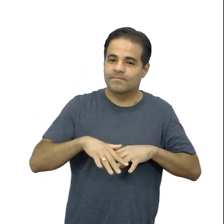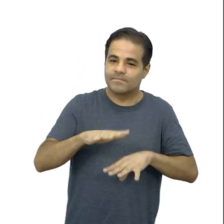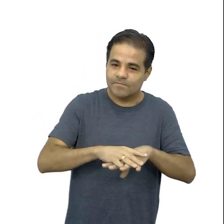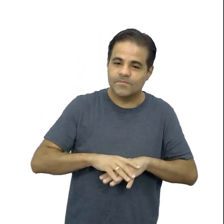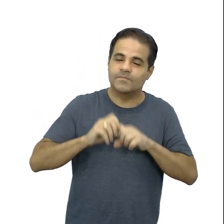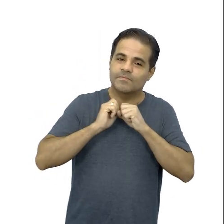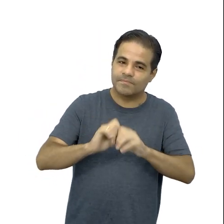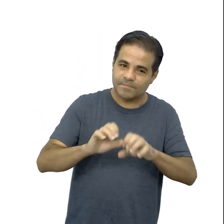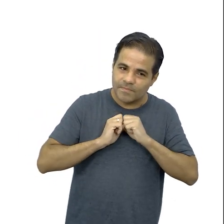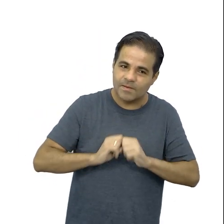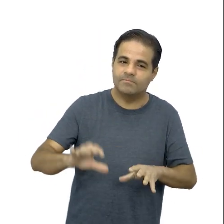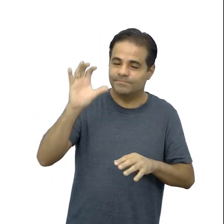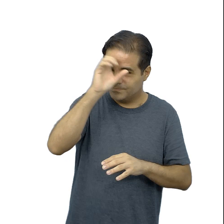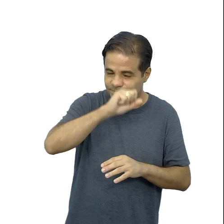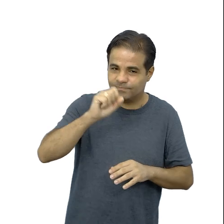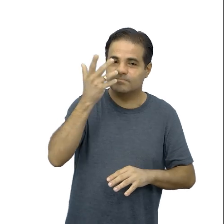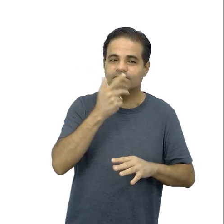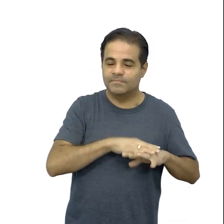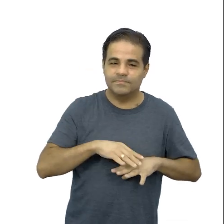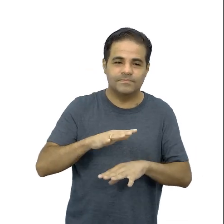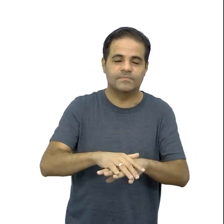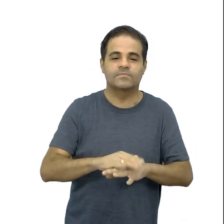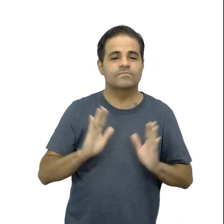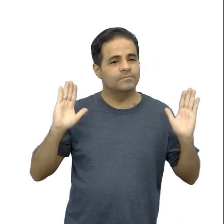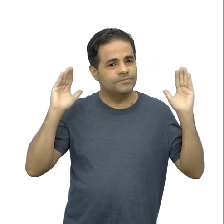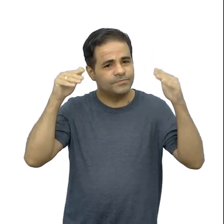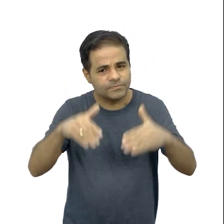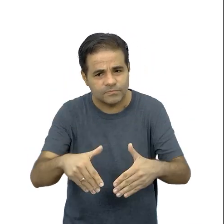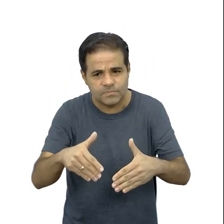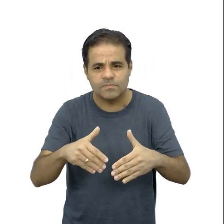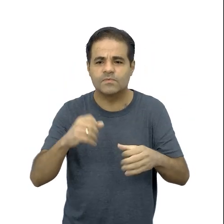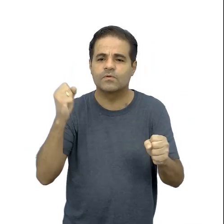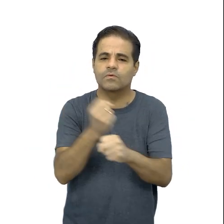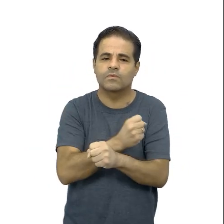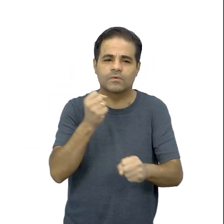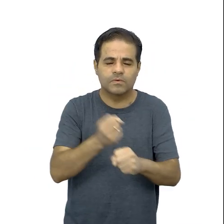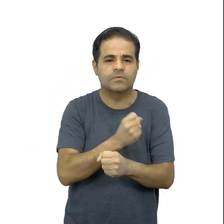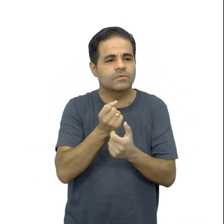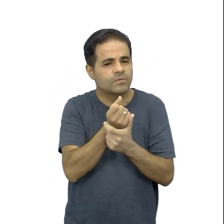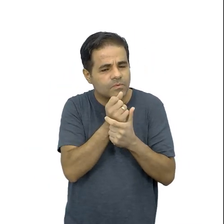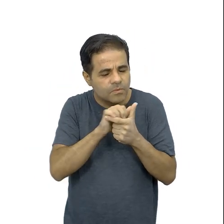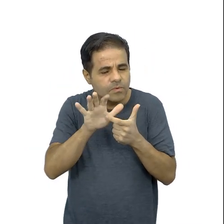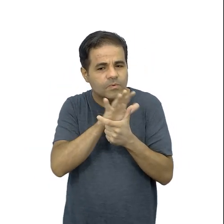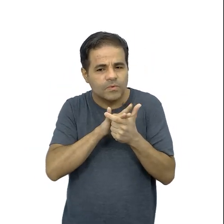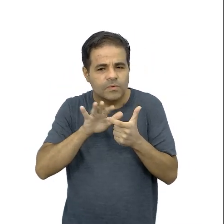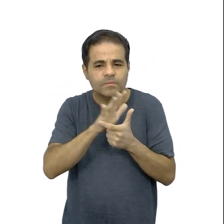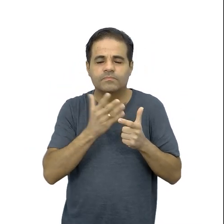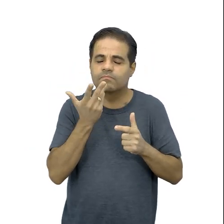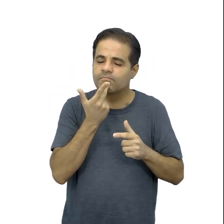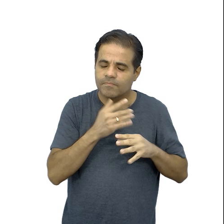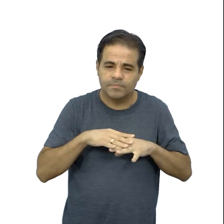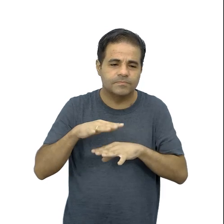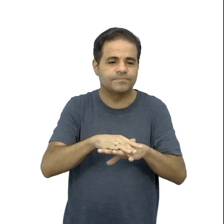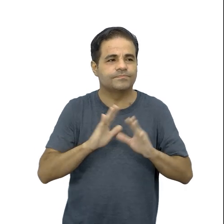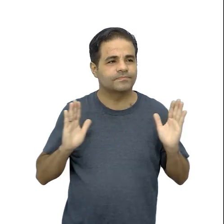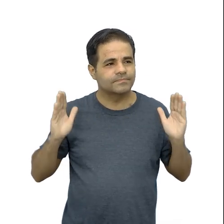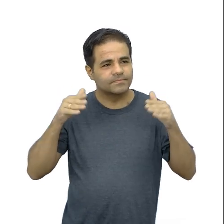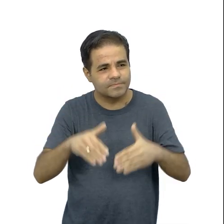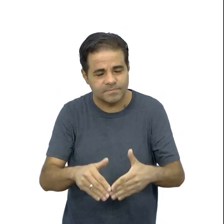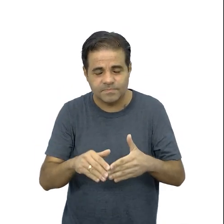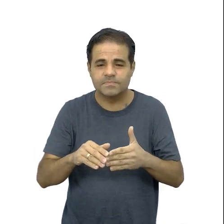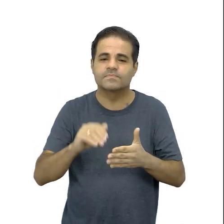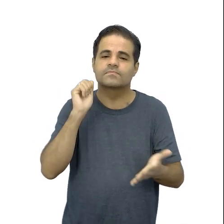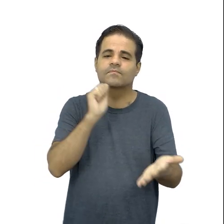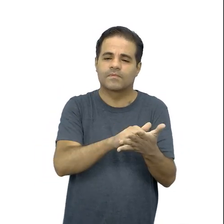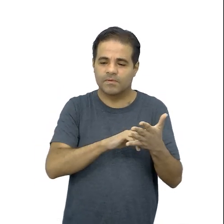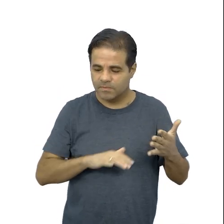ensino e aprendizagem de matemática, com foco na construção do letramento matemático. Identificamos a atividade